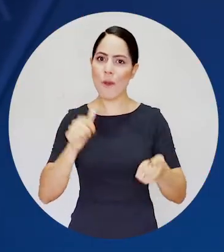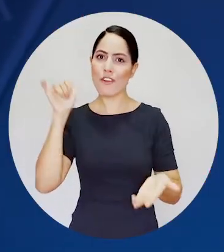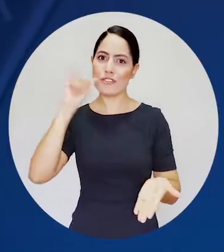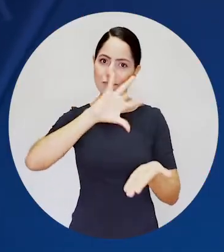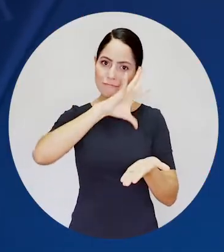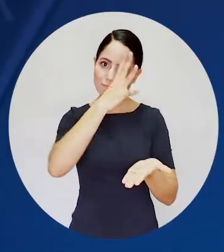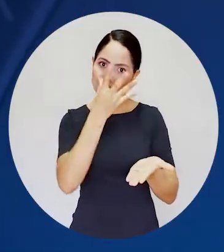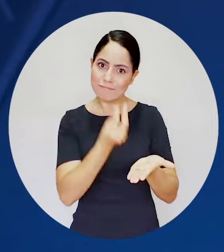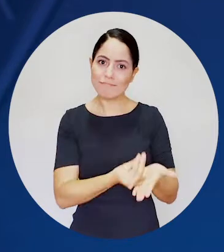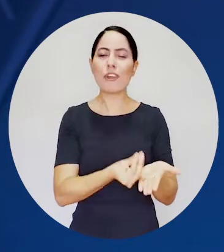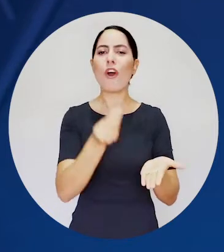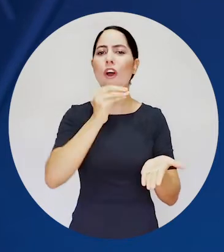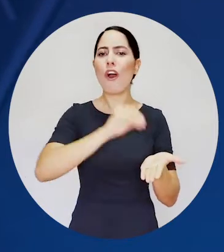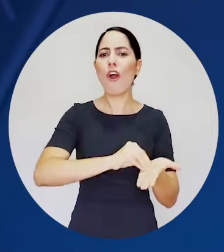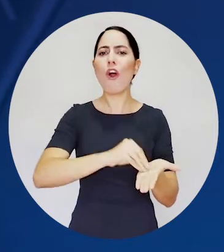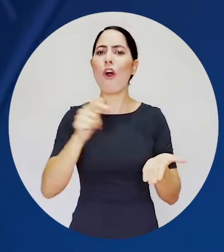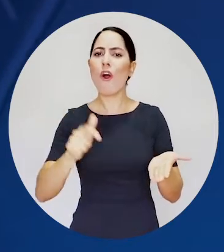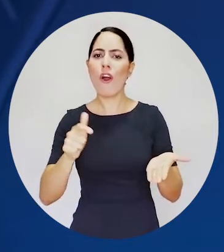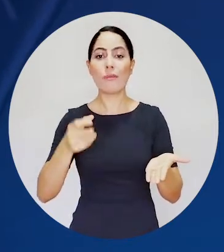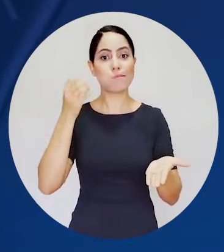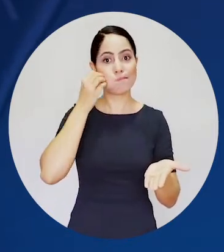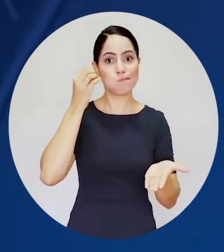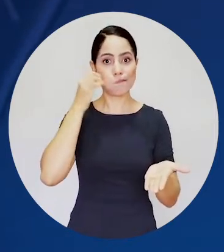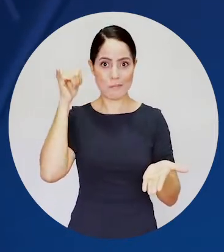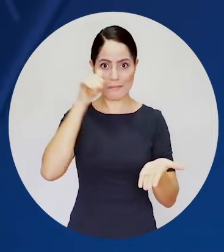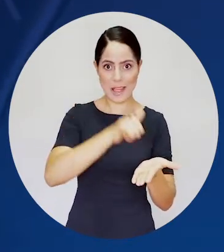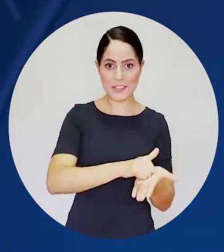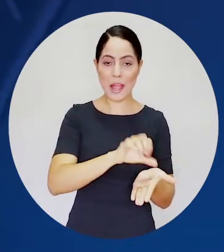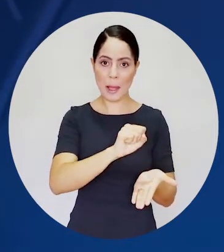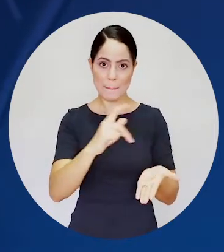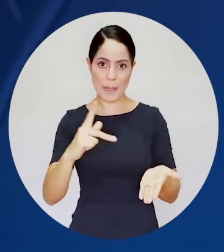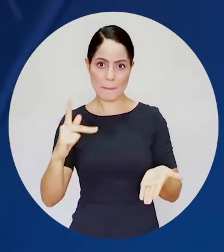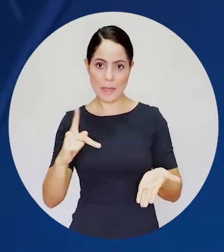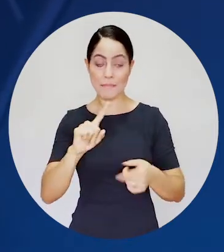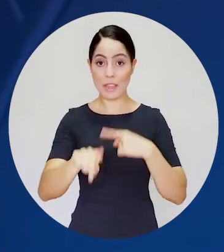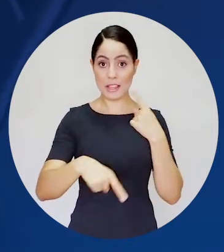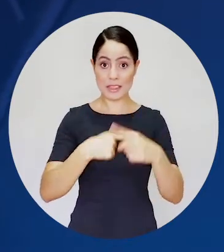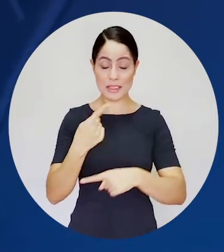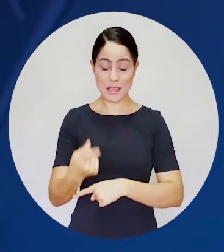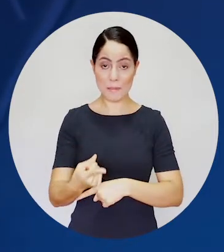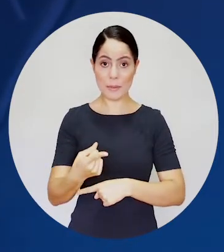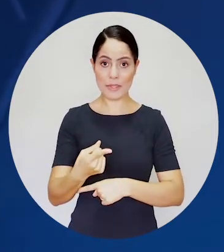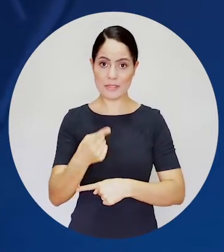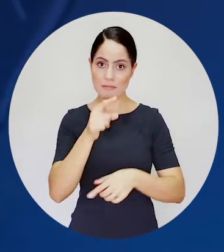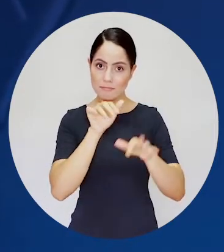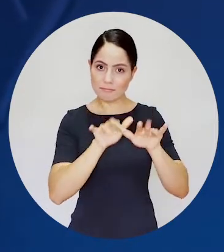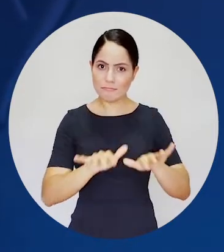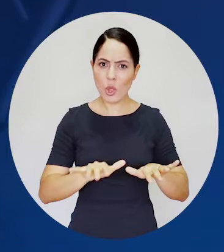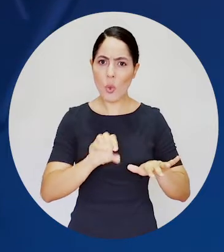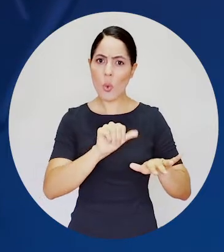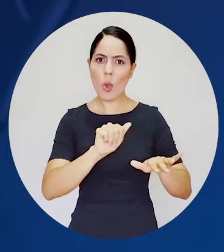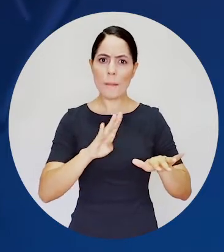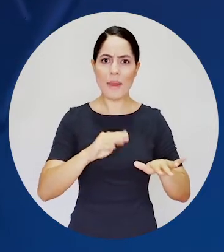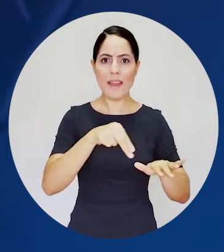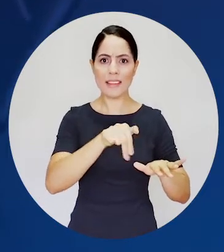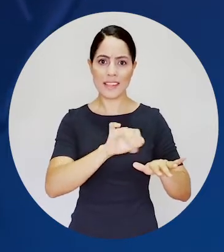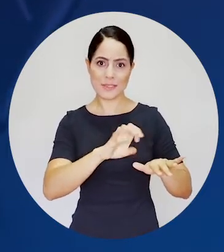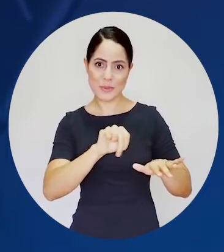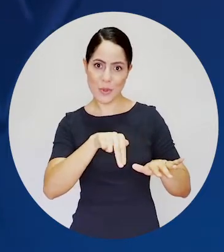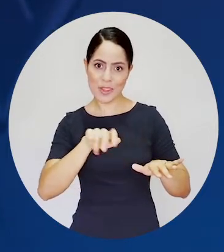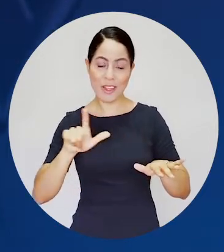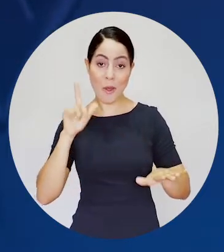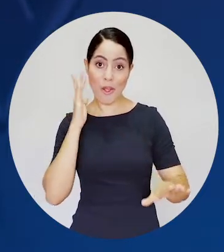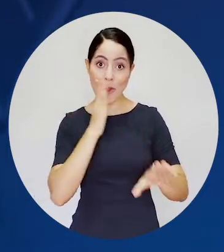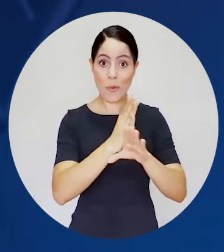baixa o aplicativo Spotify no seu celular. Dentro da plataforma, na opção de pesquisa, você digita OAB Nacional